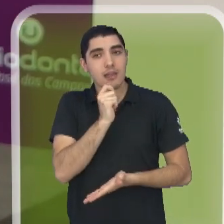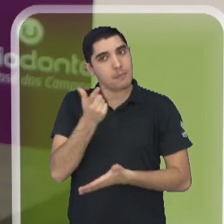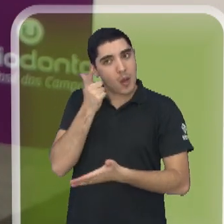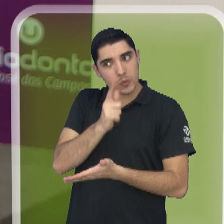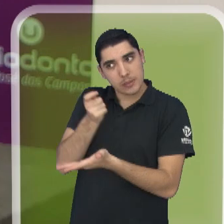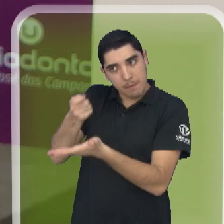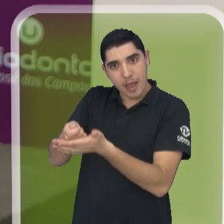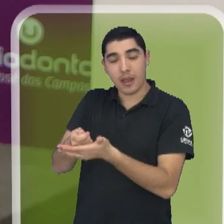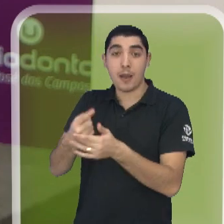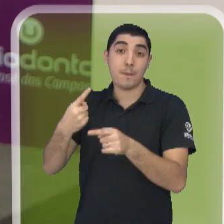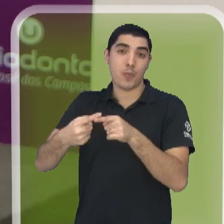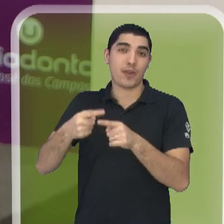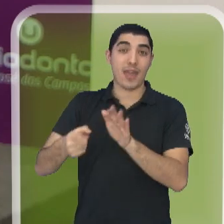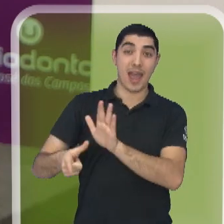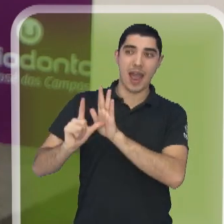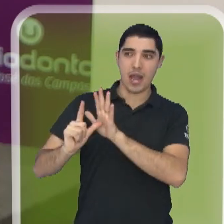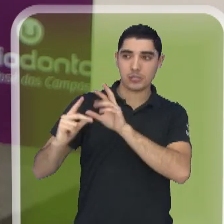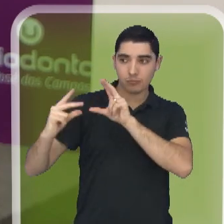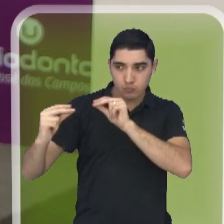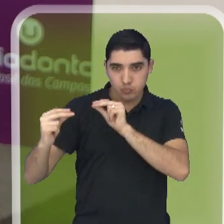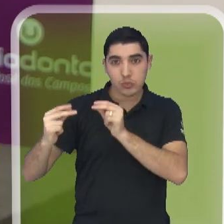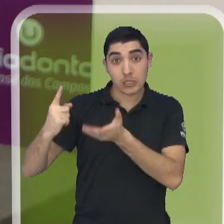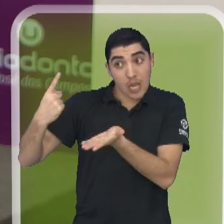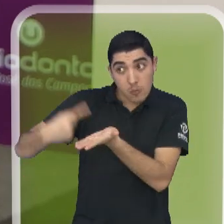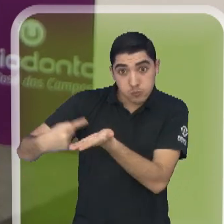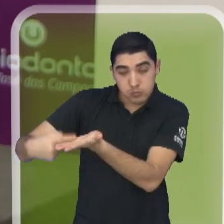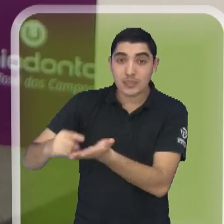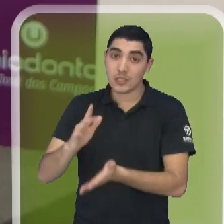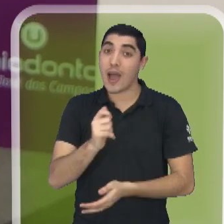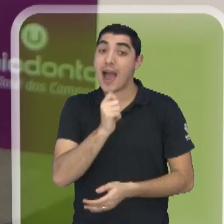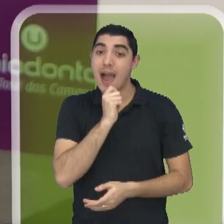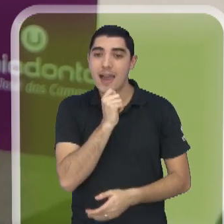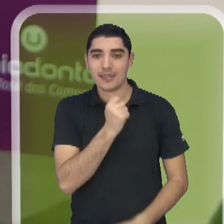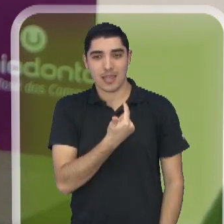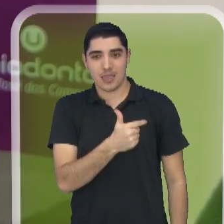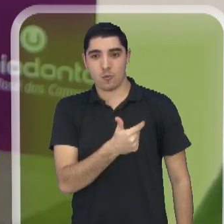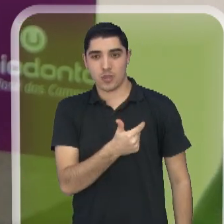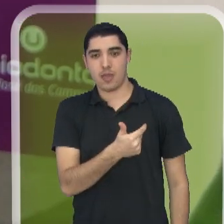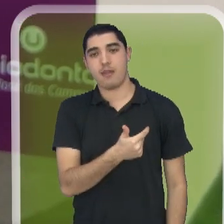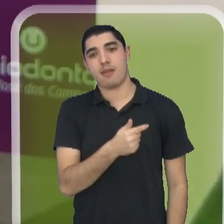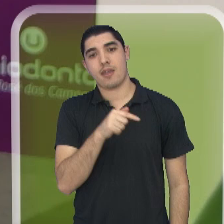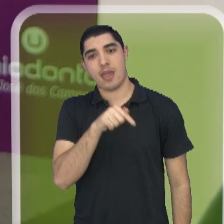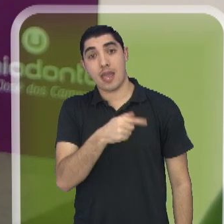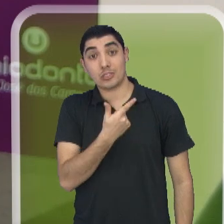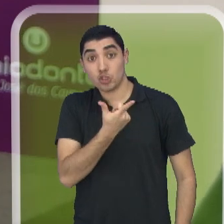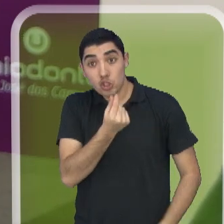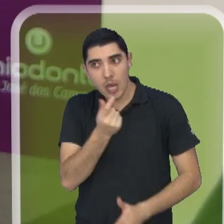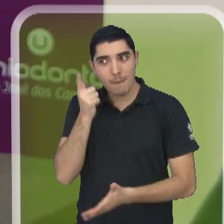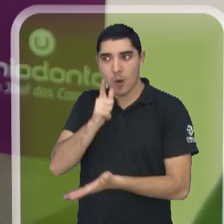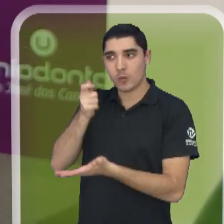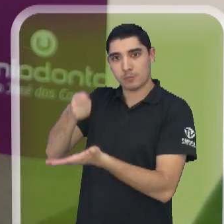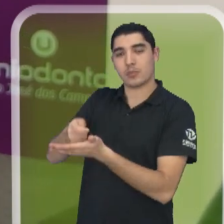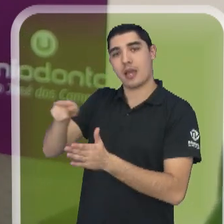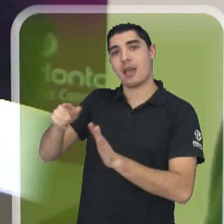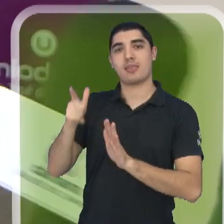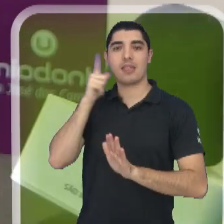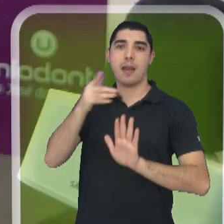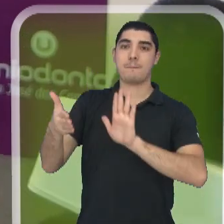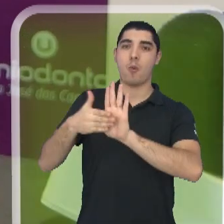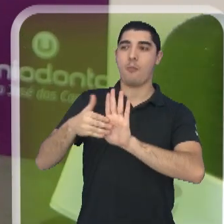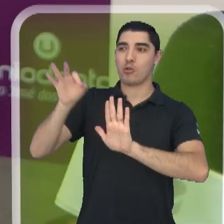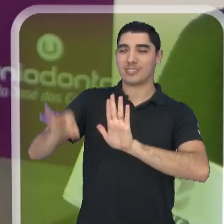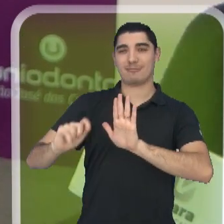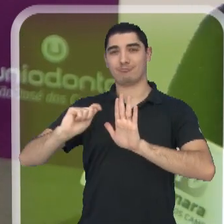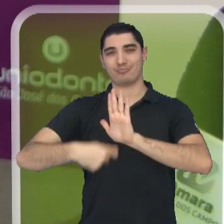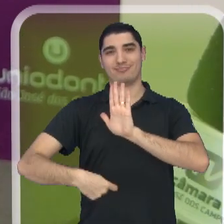que é conversado com a gente. Então, por enquanto, nós não temos essa condição de poder fazer uma proposta. Então,